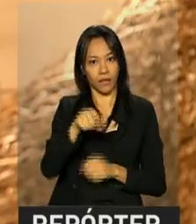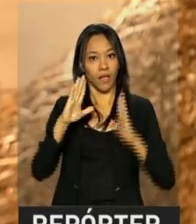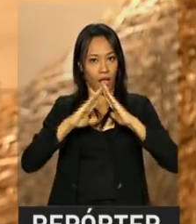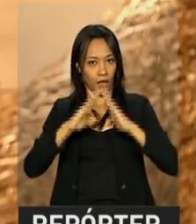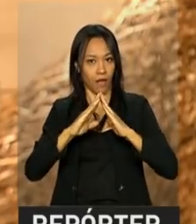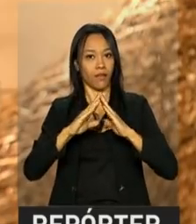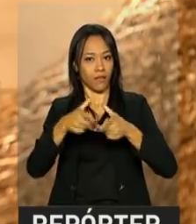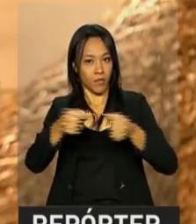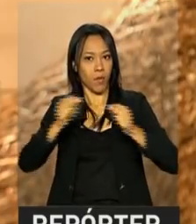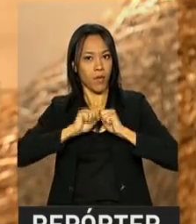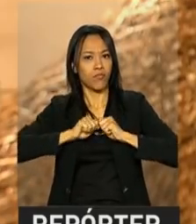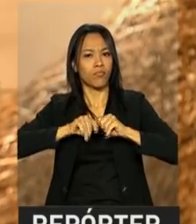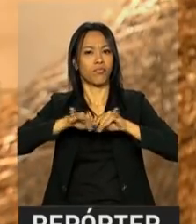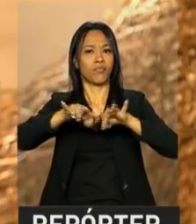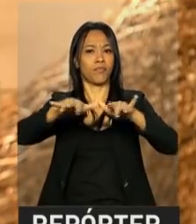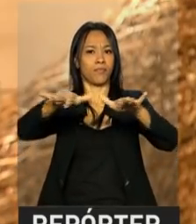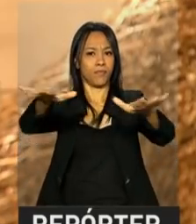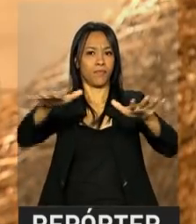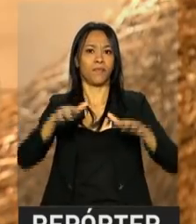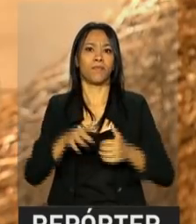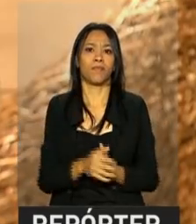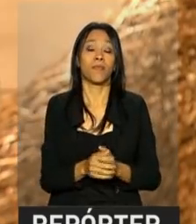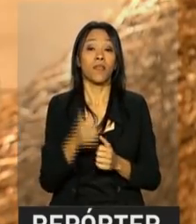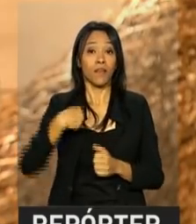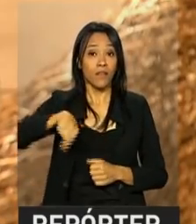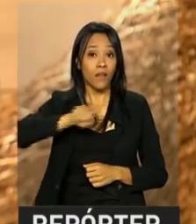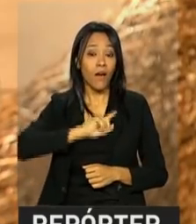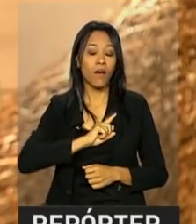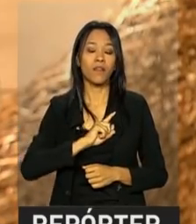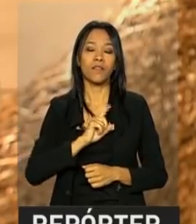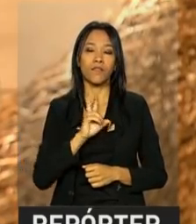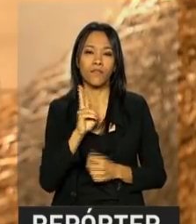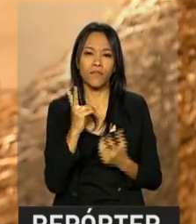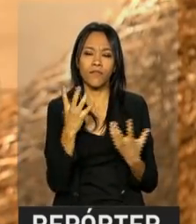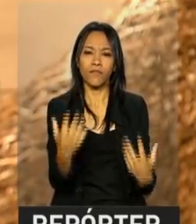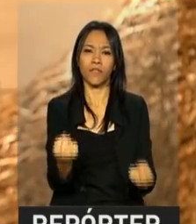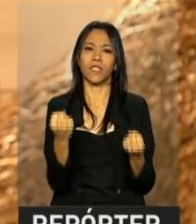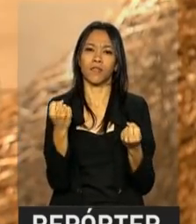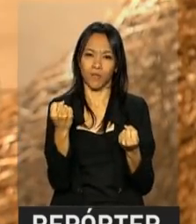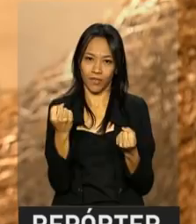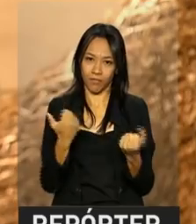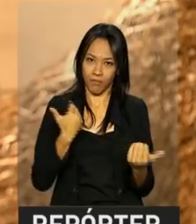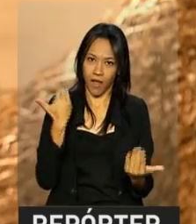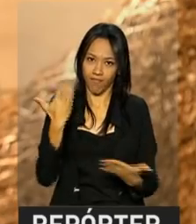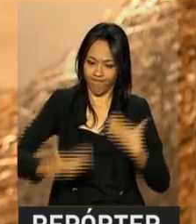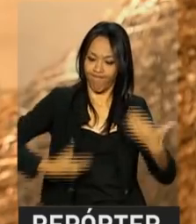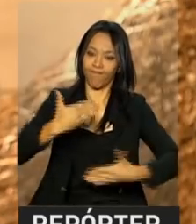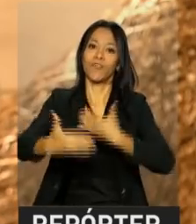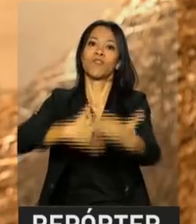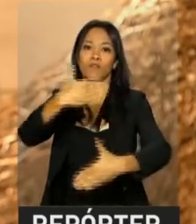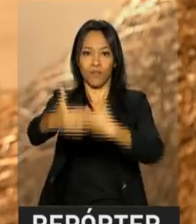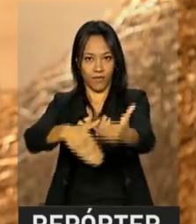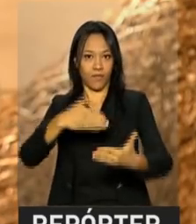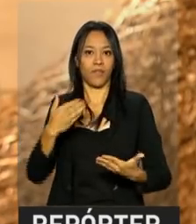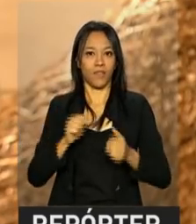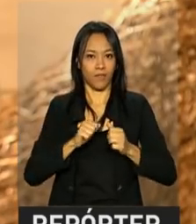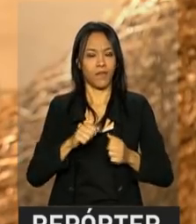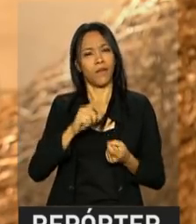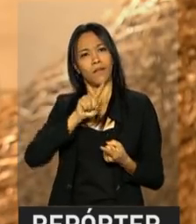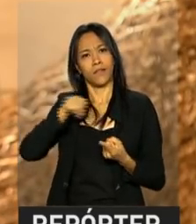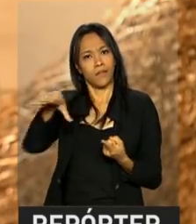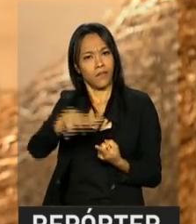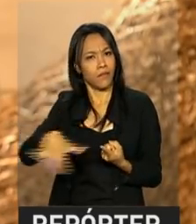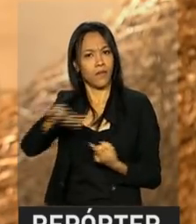para juntos vamos buscar algo que podemos fazer e progredir. Então isso é na